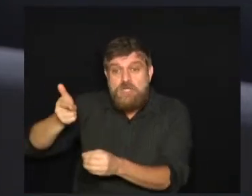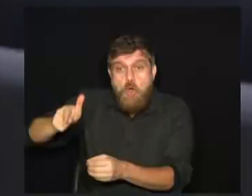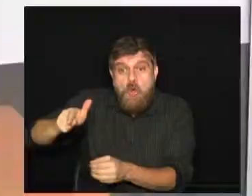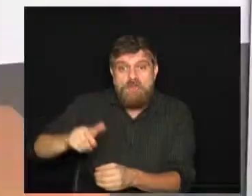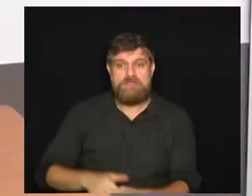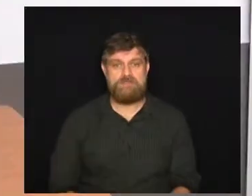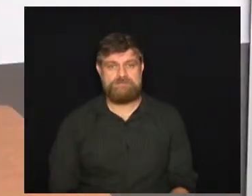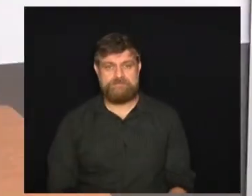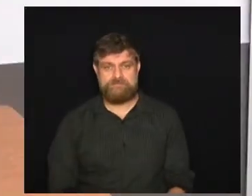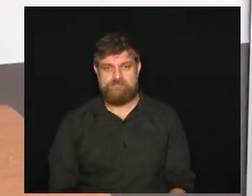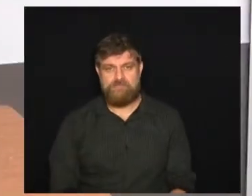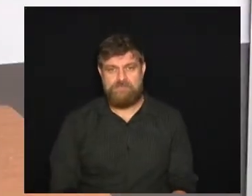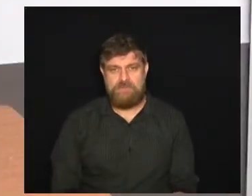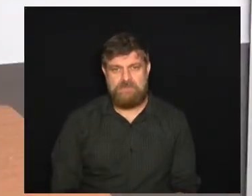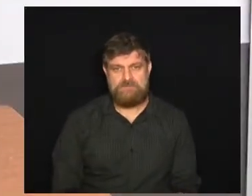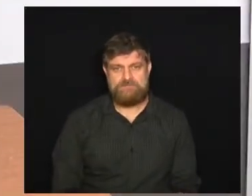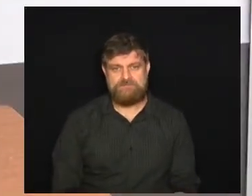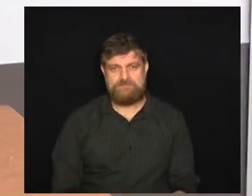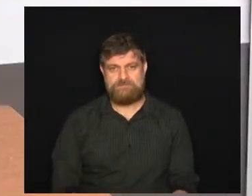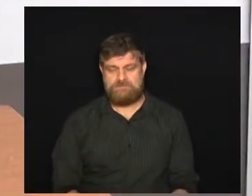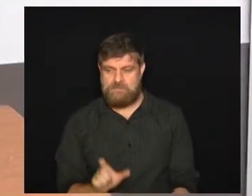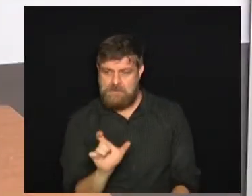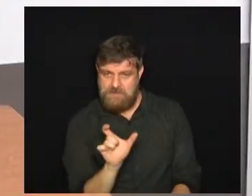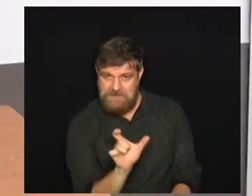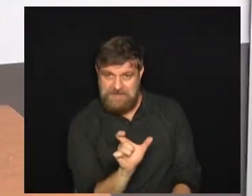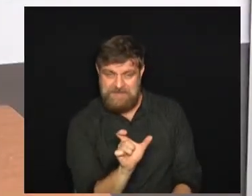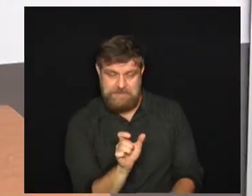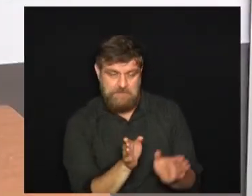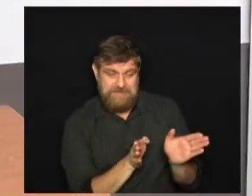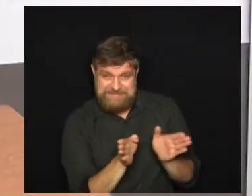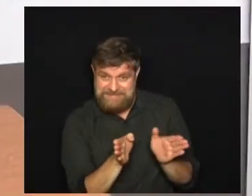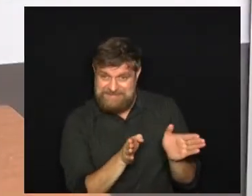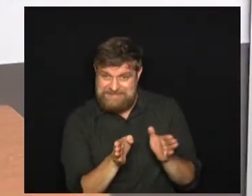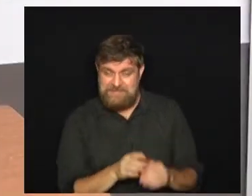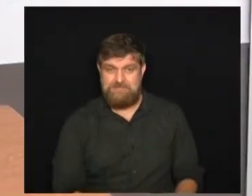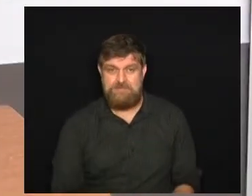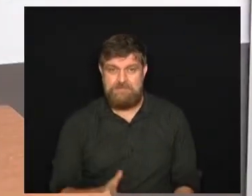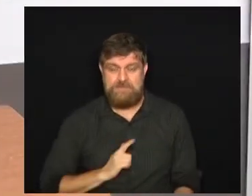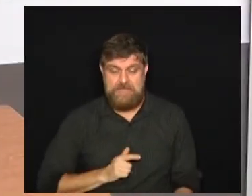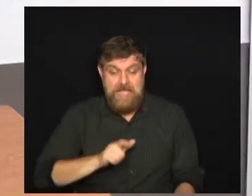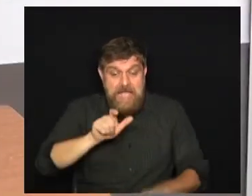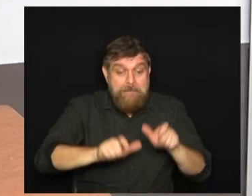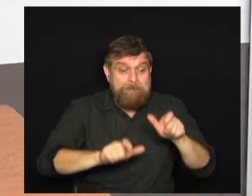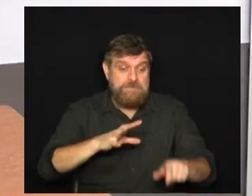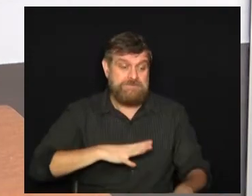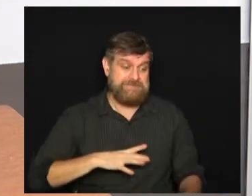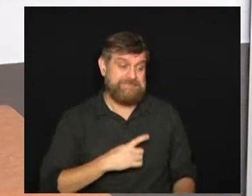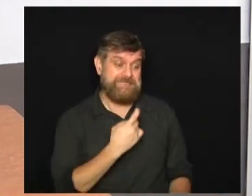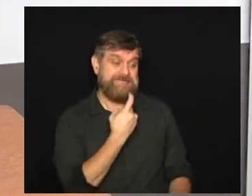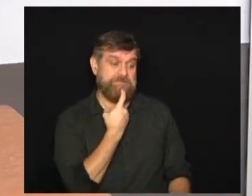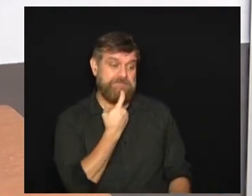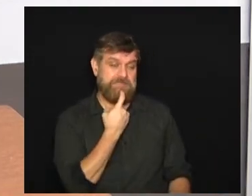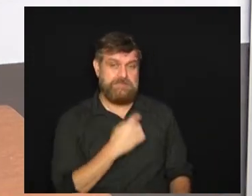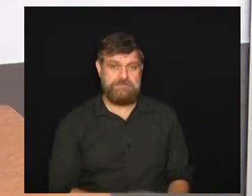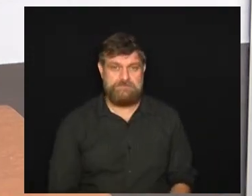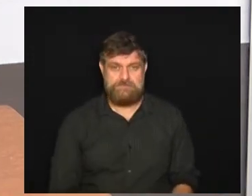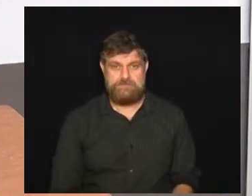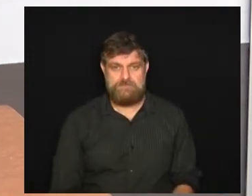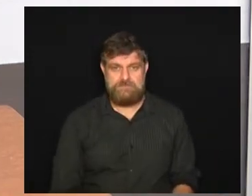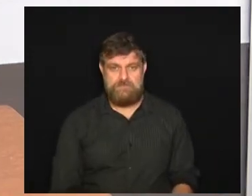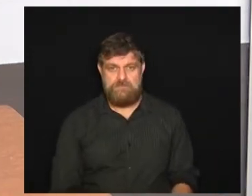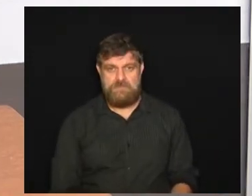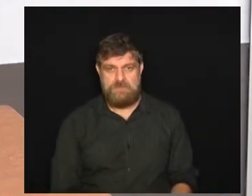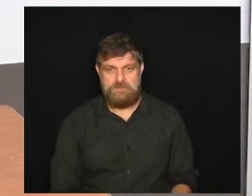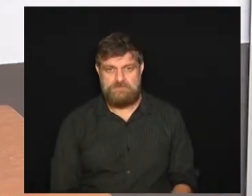ele é diferente do bem acessível, que ele é o cartão específico para moradores de Campinas. Sim. O Emprega Bem, ele